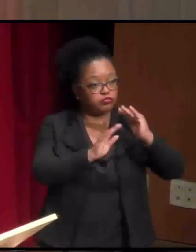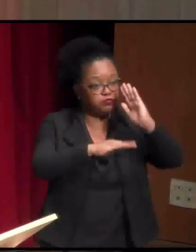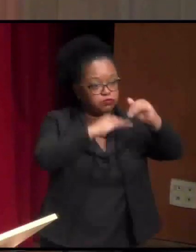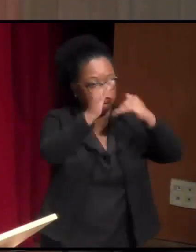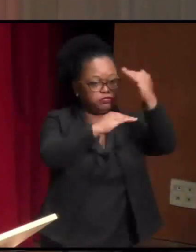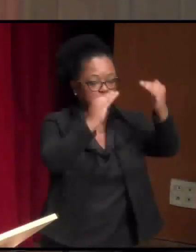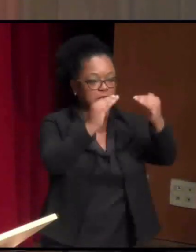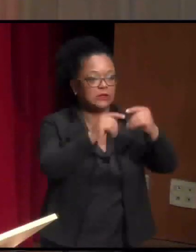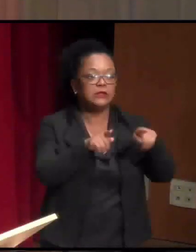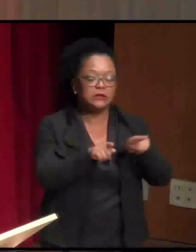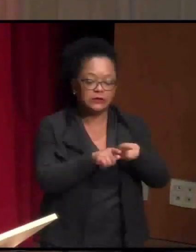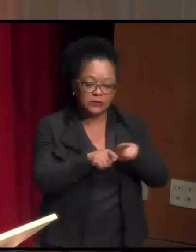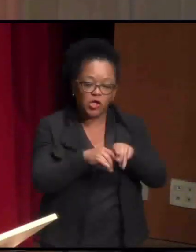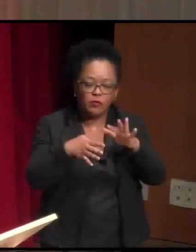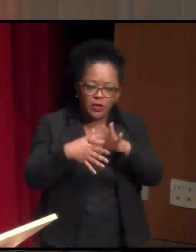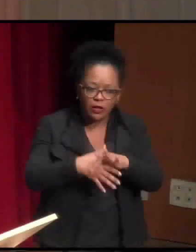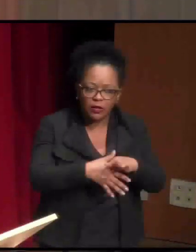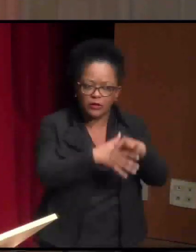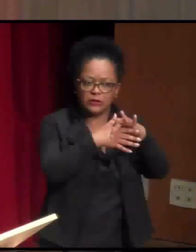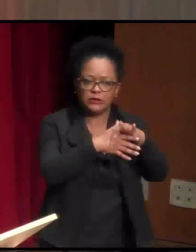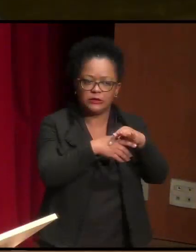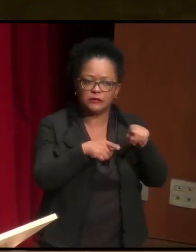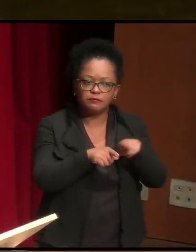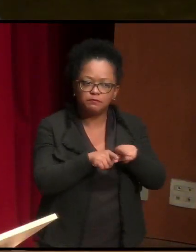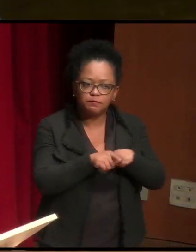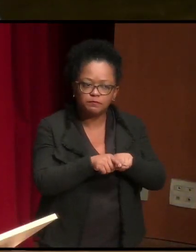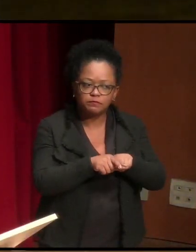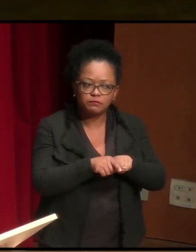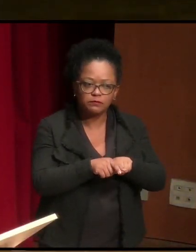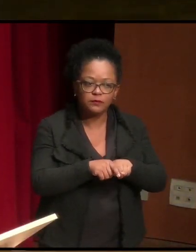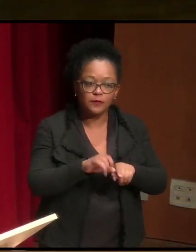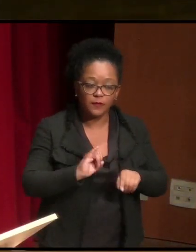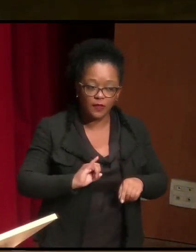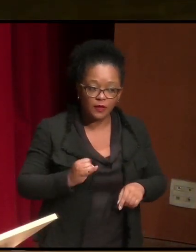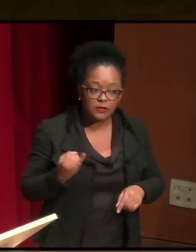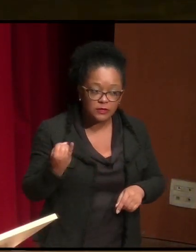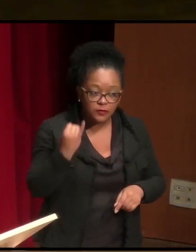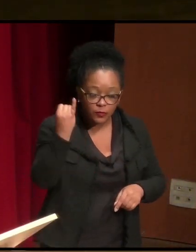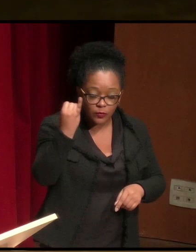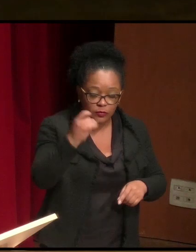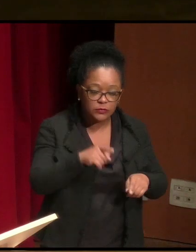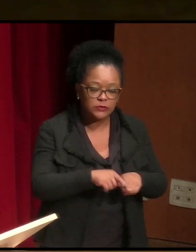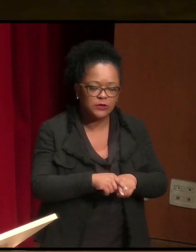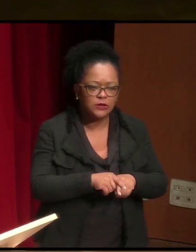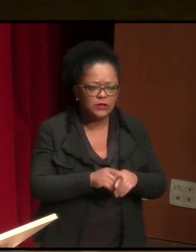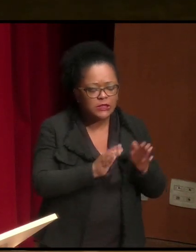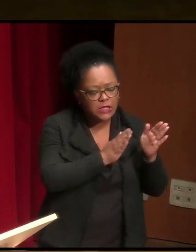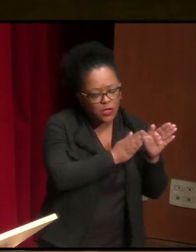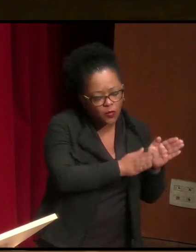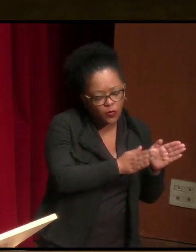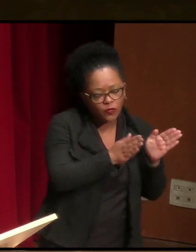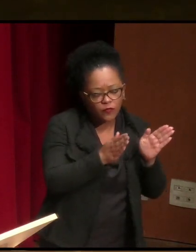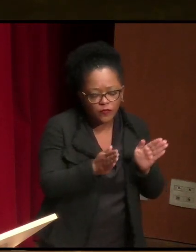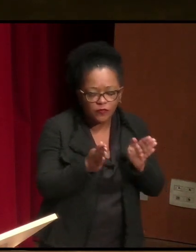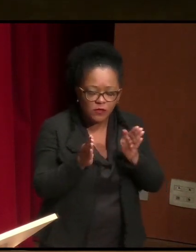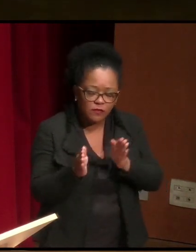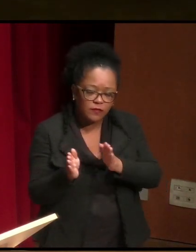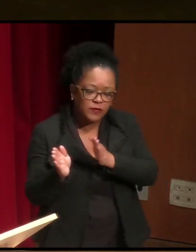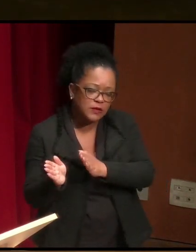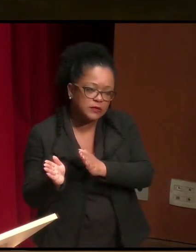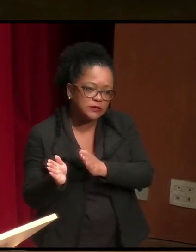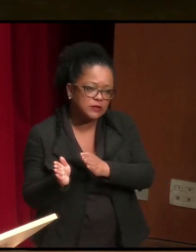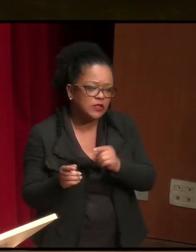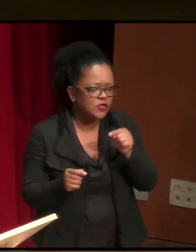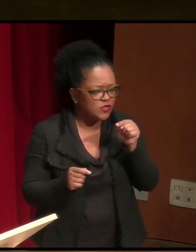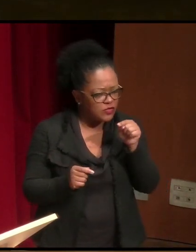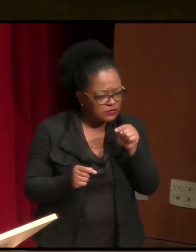inclusive, coordenar organizações de extrema importância. Em algum momento, em cada fase dessa de estudo, você pensou